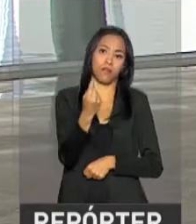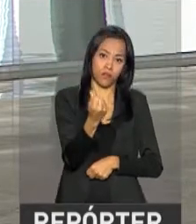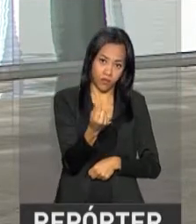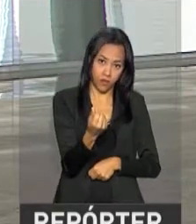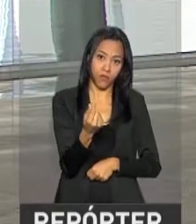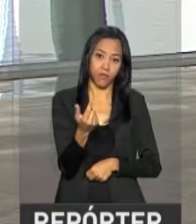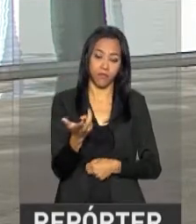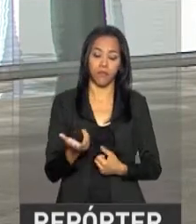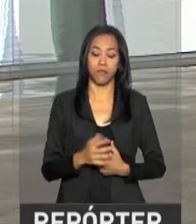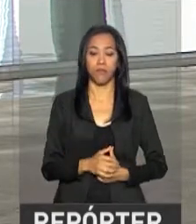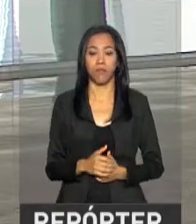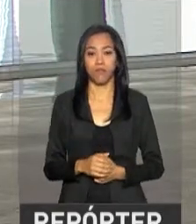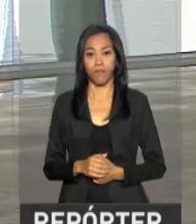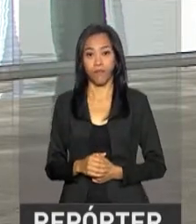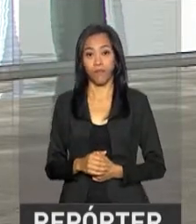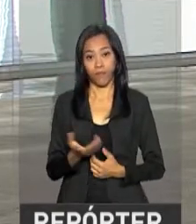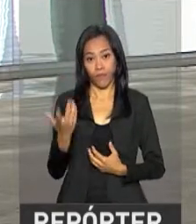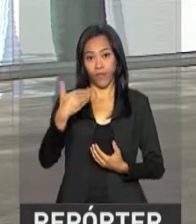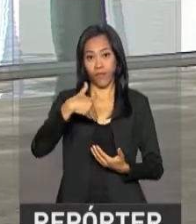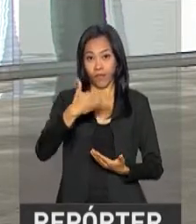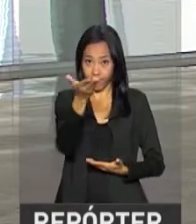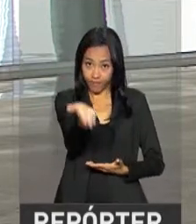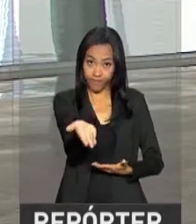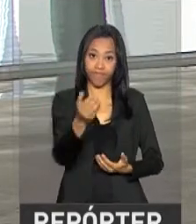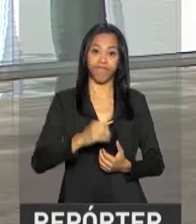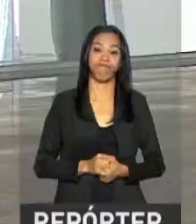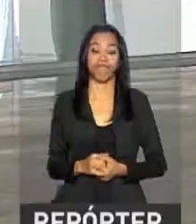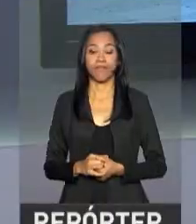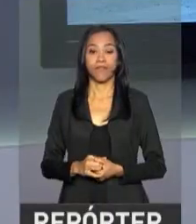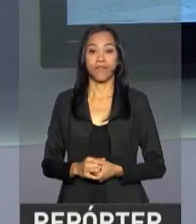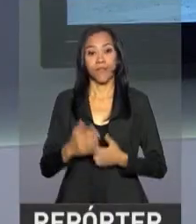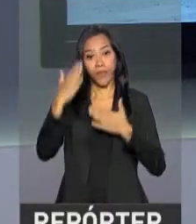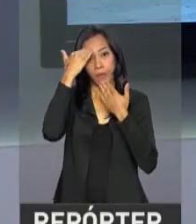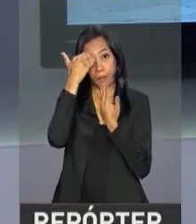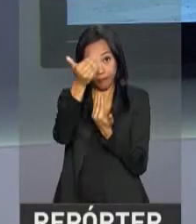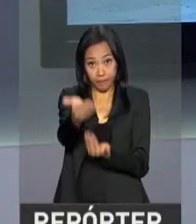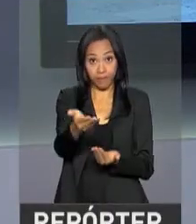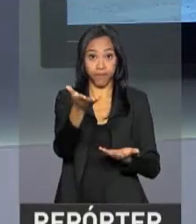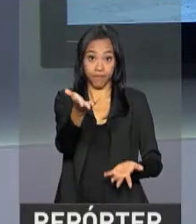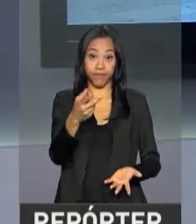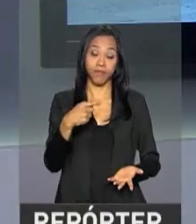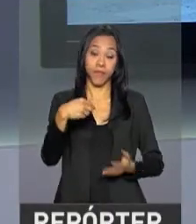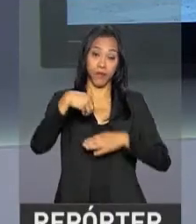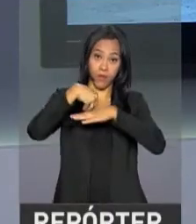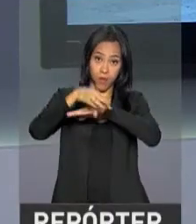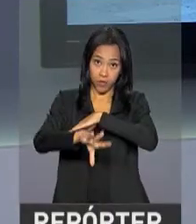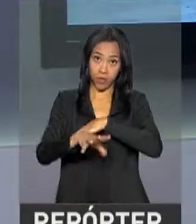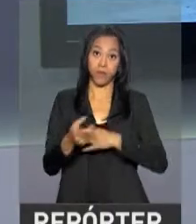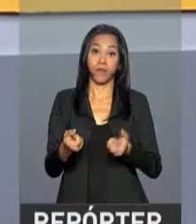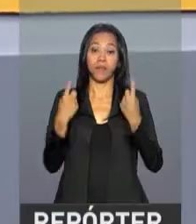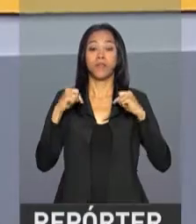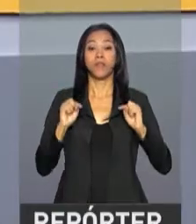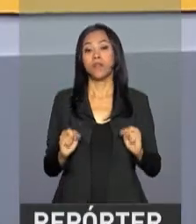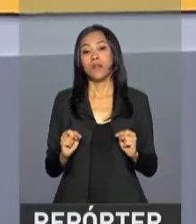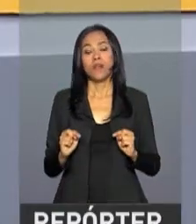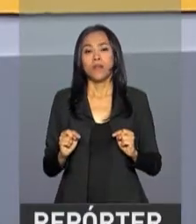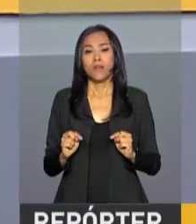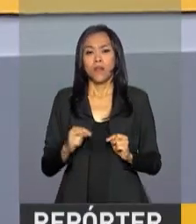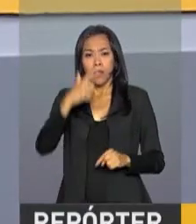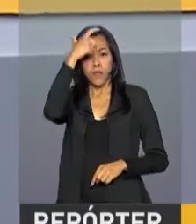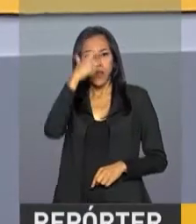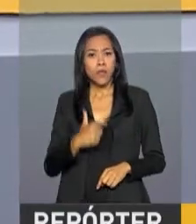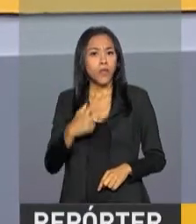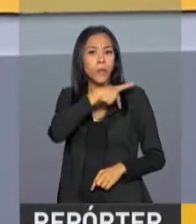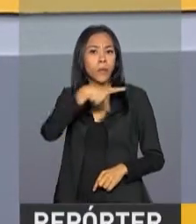programa eu volto com você no estúdio a isso muito obrigada paulo pelas suas informações o